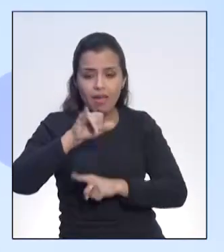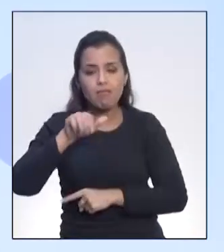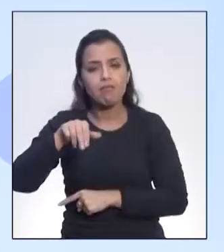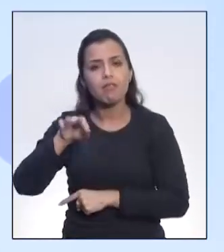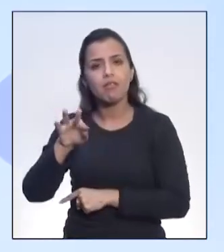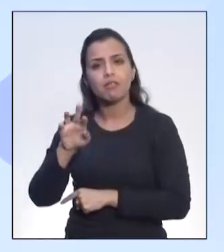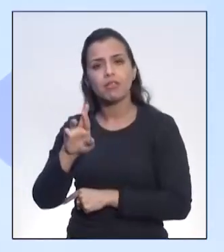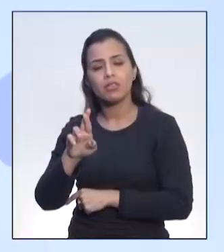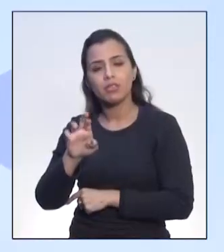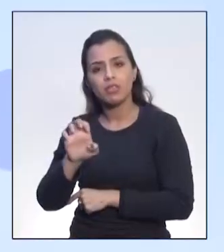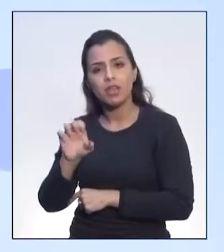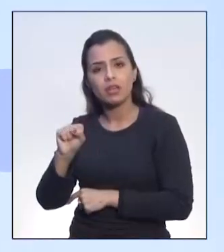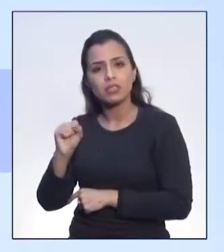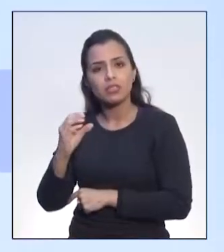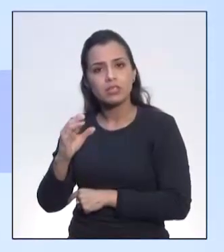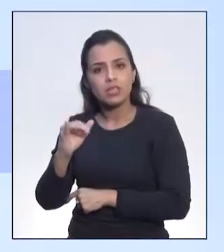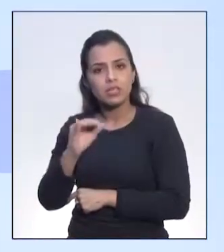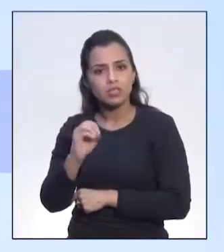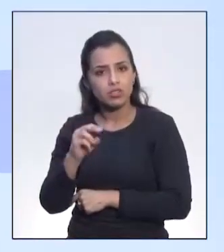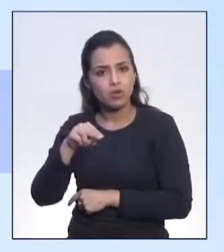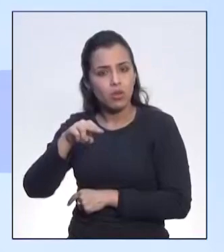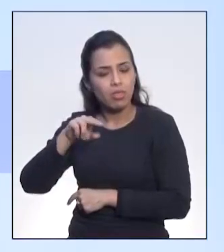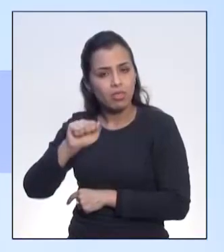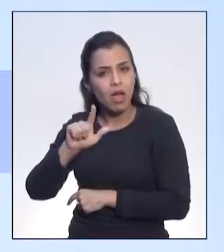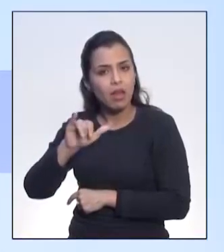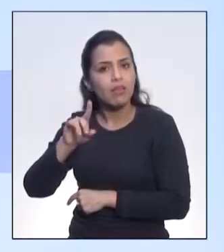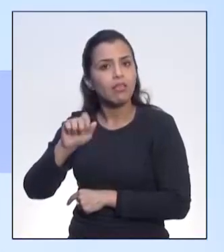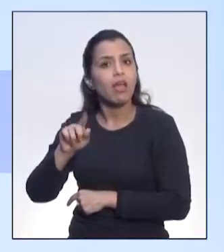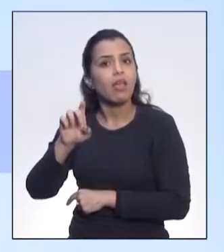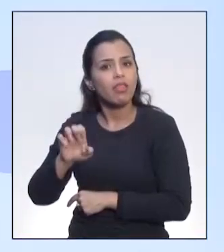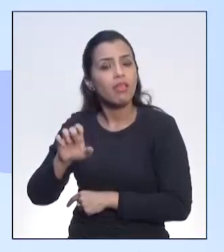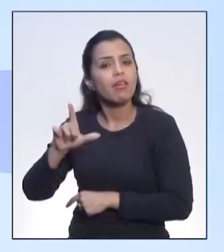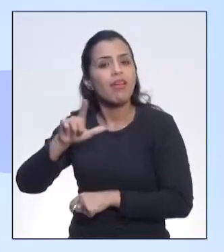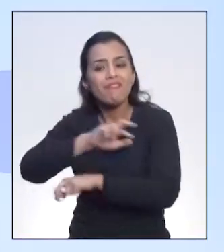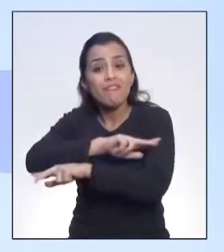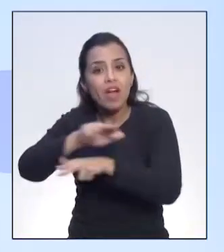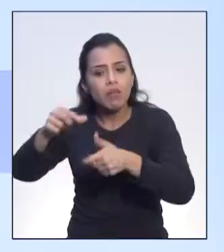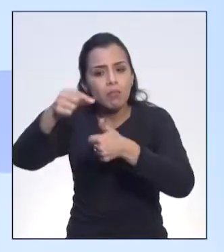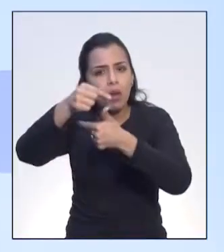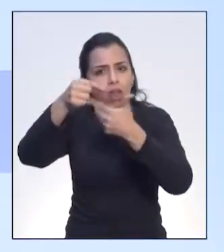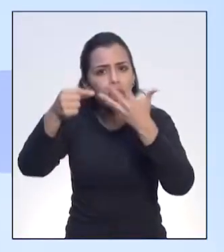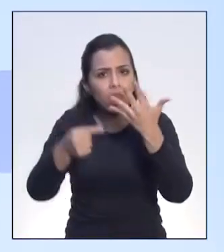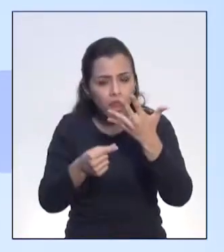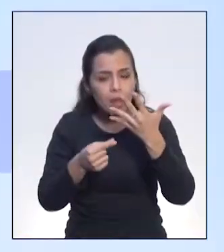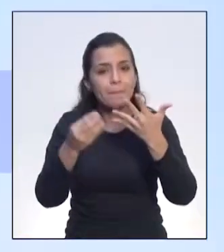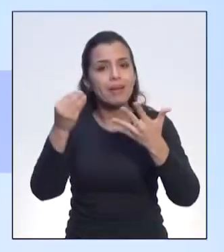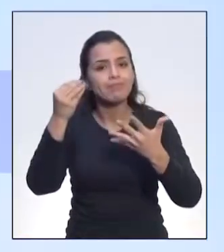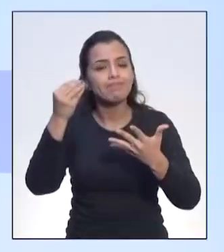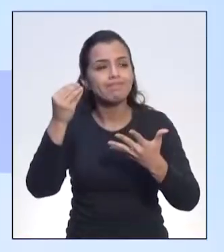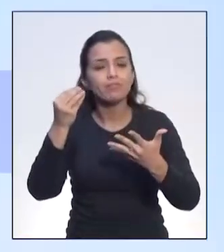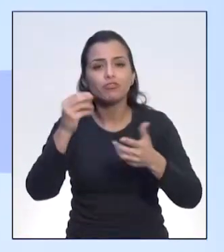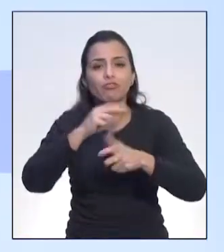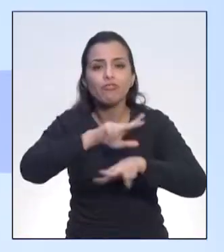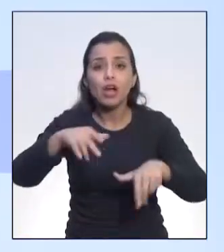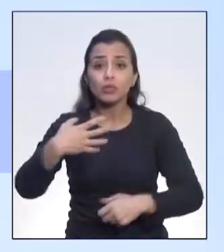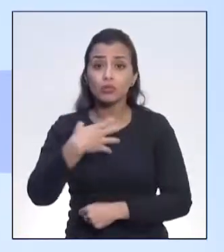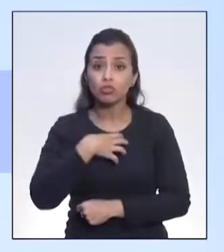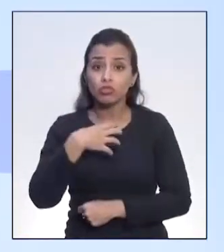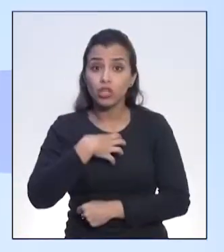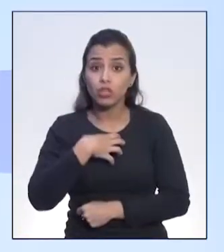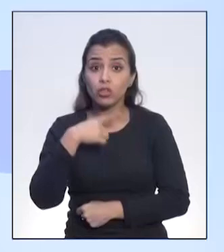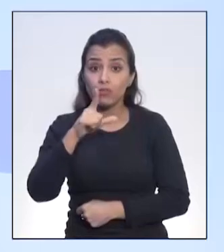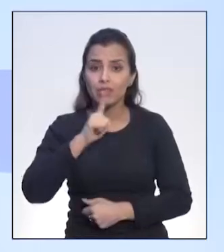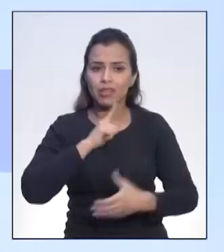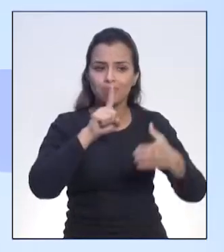interseccionalidade, né, que é essa interseção de agravamentos sociais, de opressões, de exclusões,